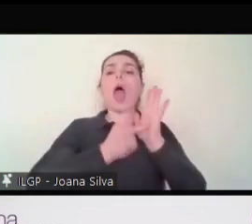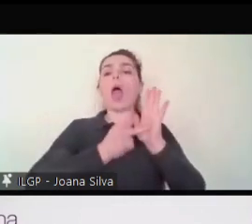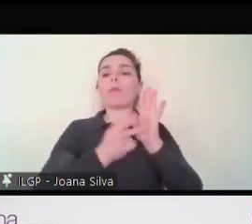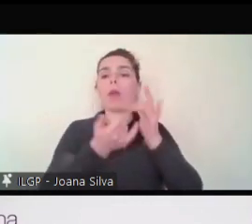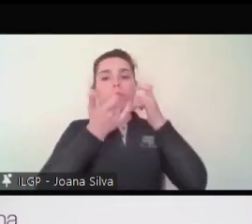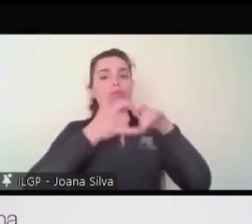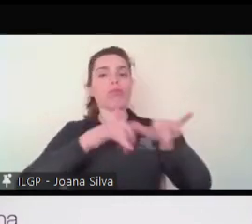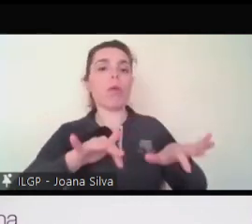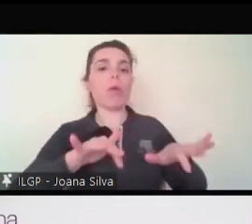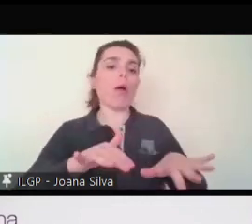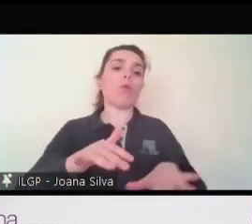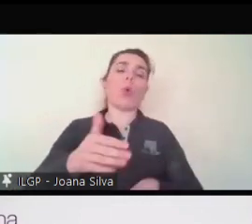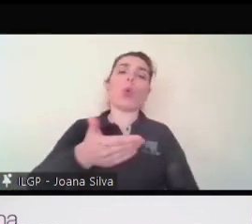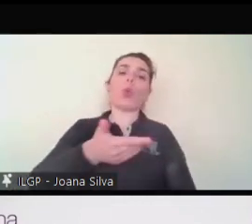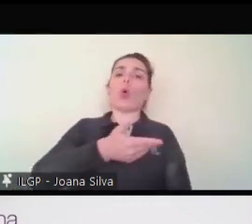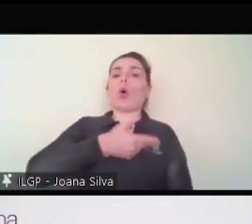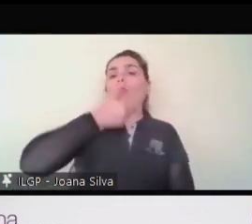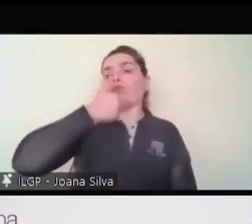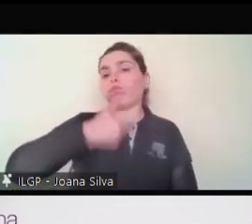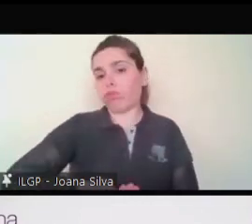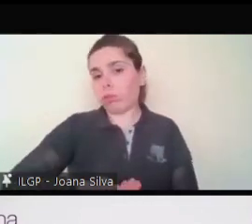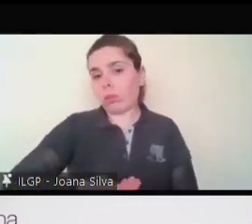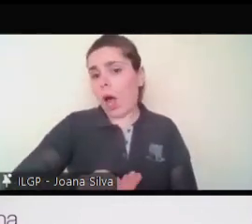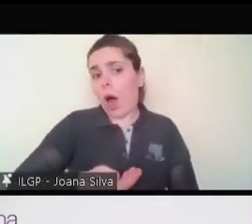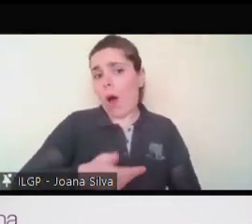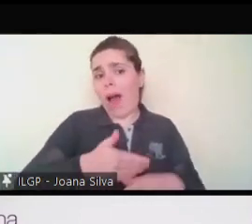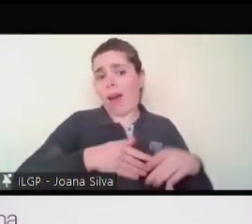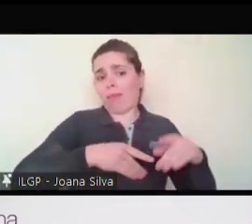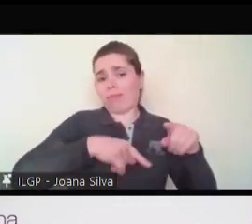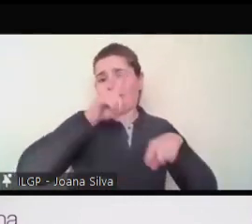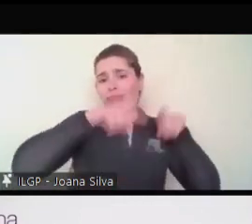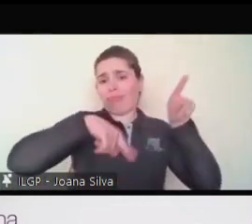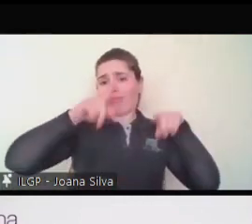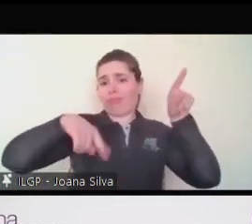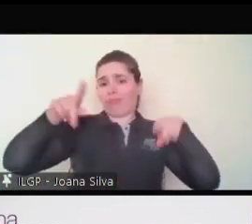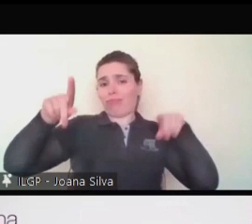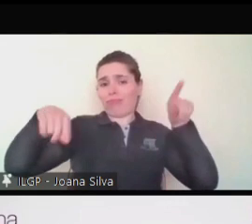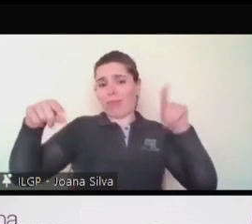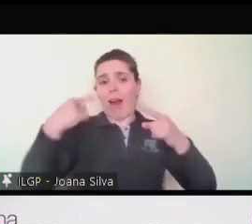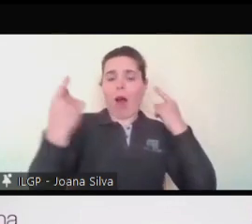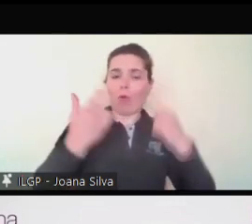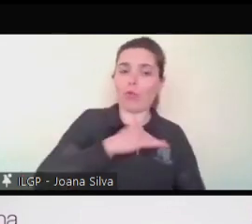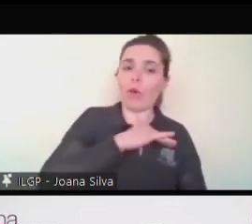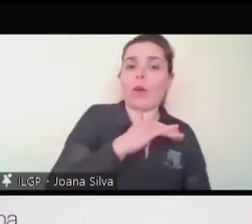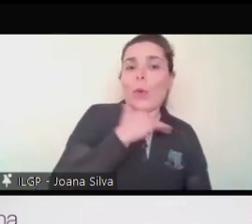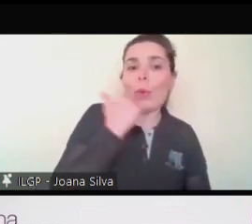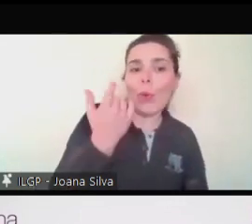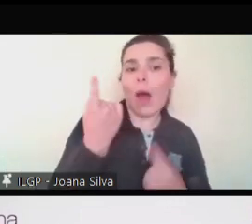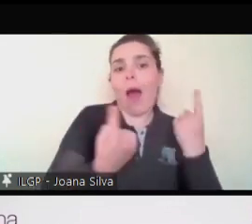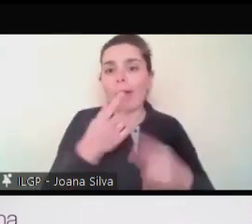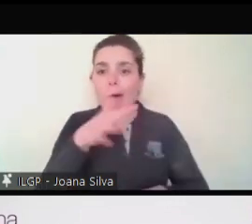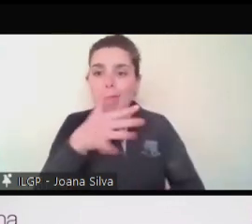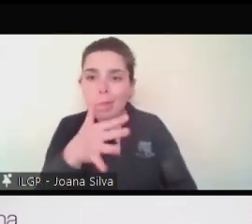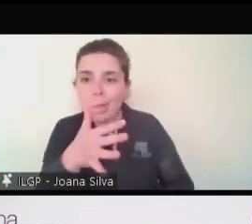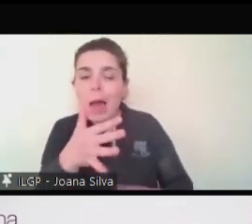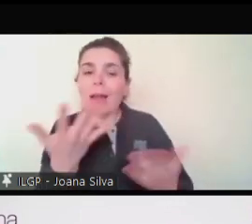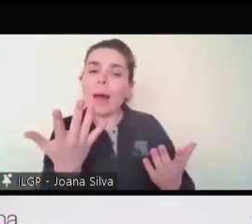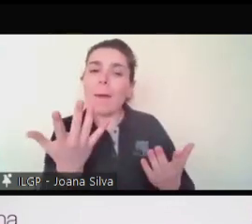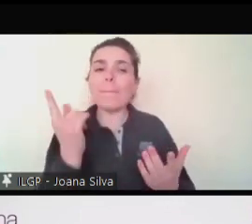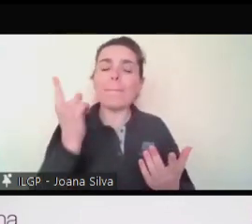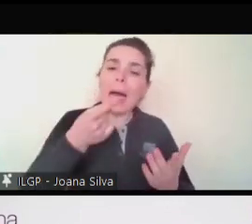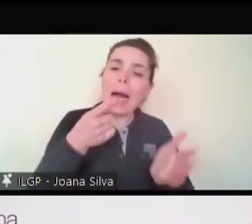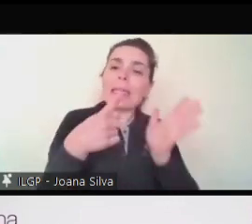todos desenvolvedores, há tudo, e, portanto, temos que atender às necessidades